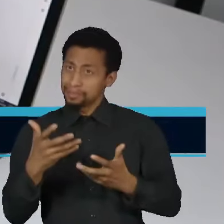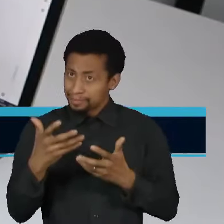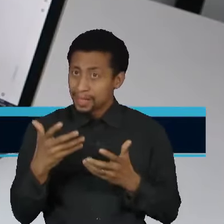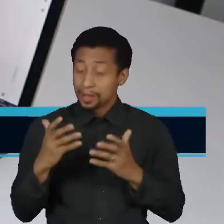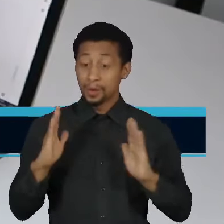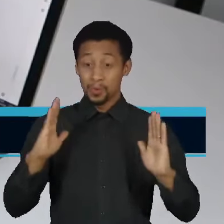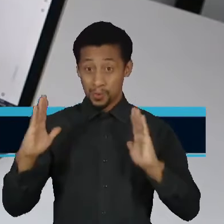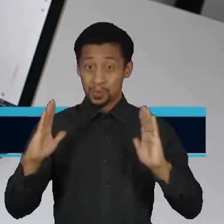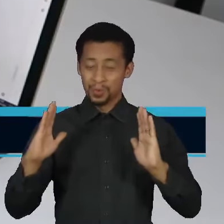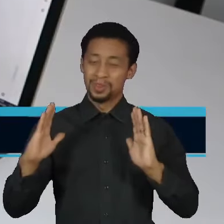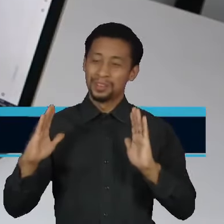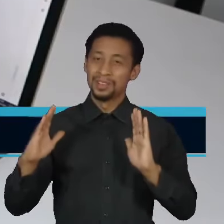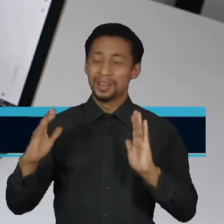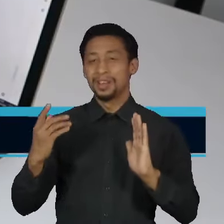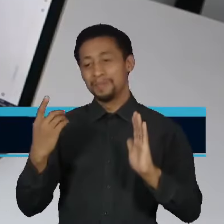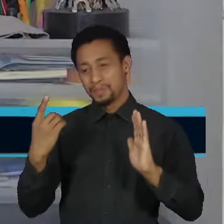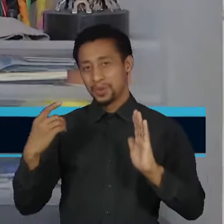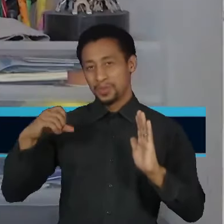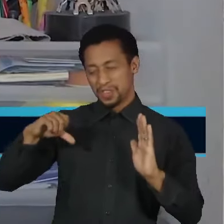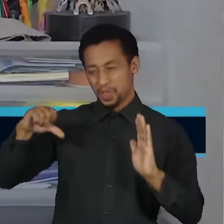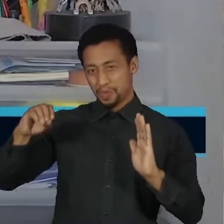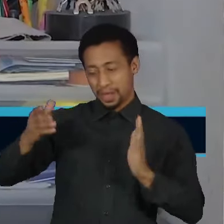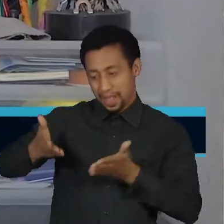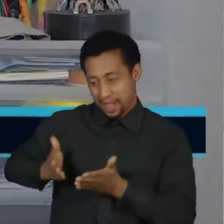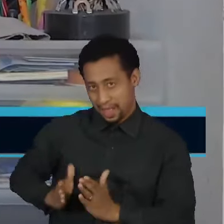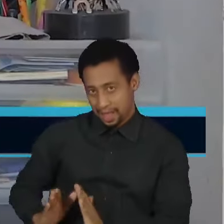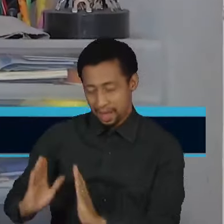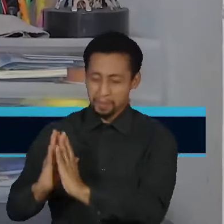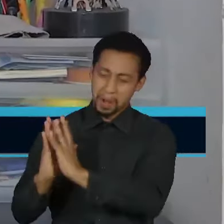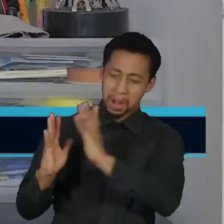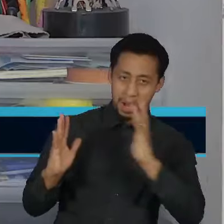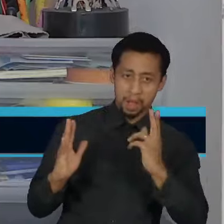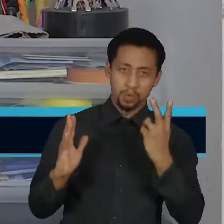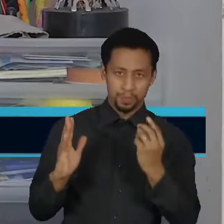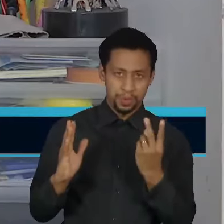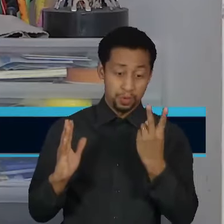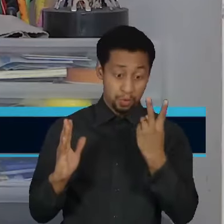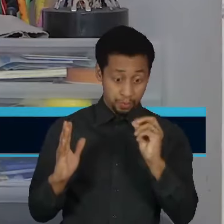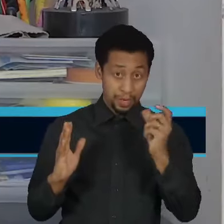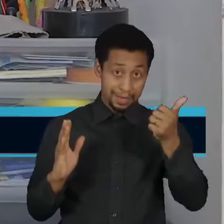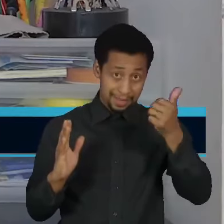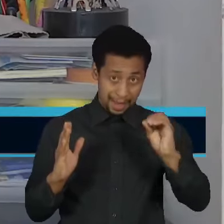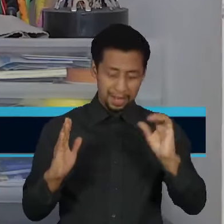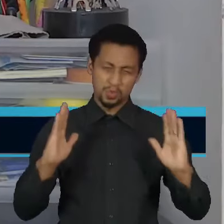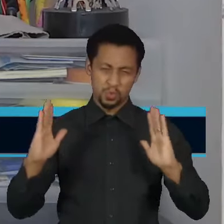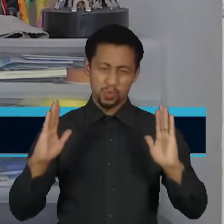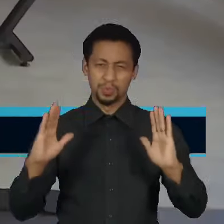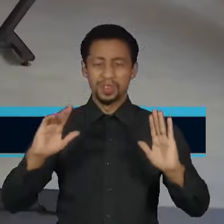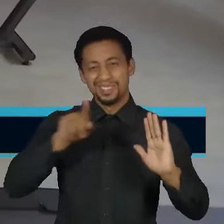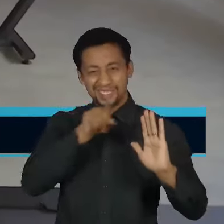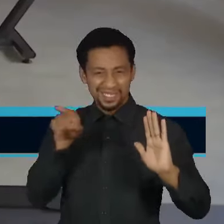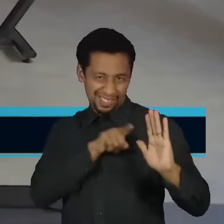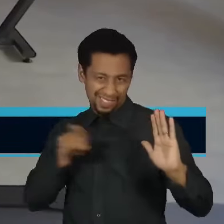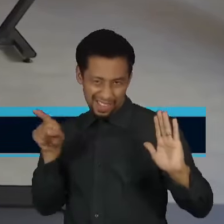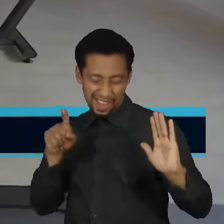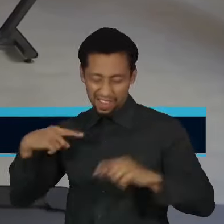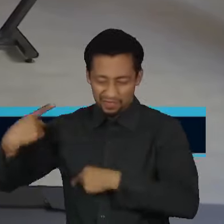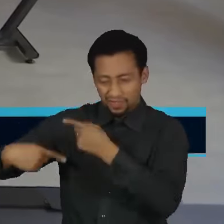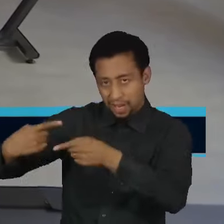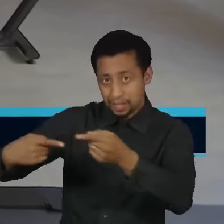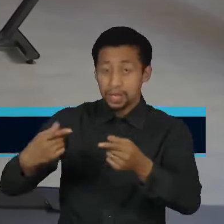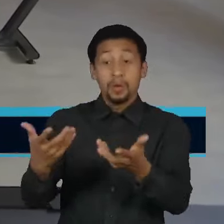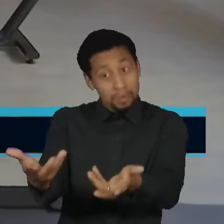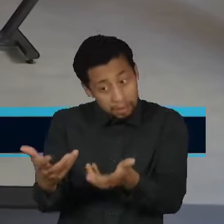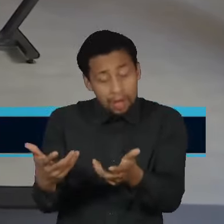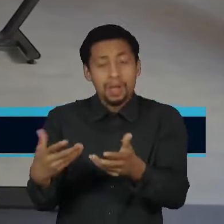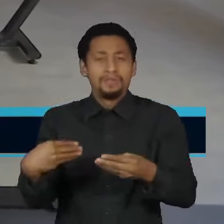os anos 1990 e 2010. O objetivo é trabalhar menos, com flexibilidade para ter mais